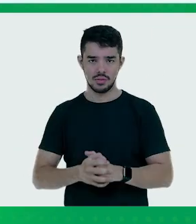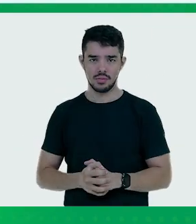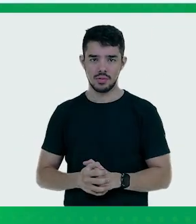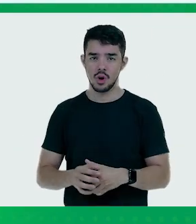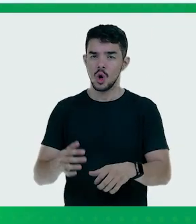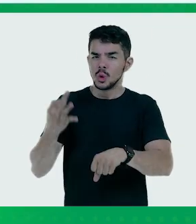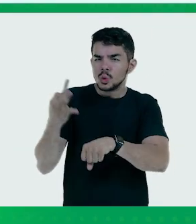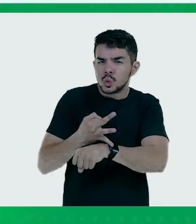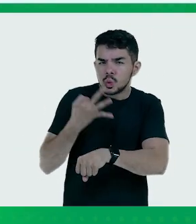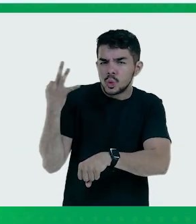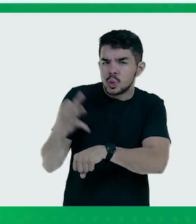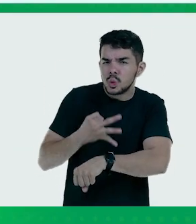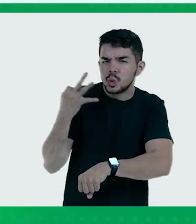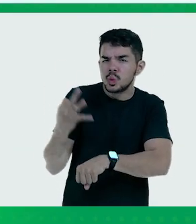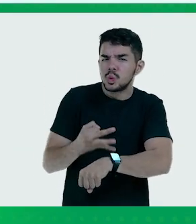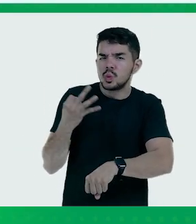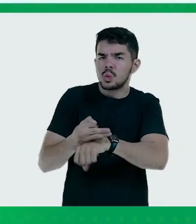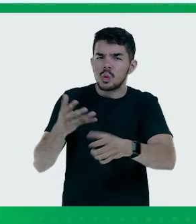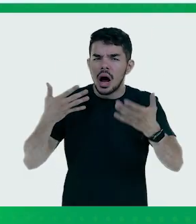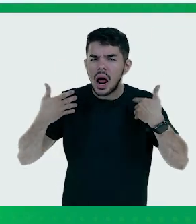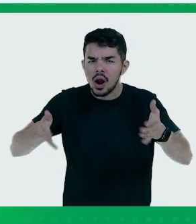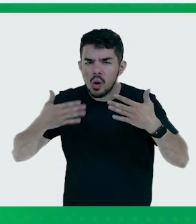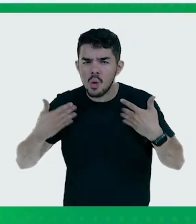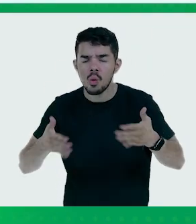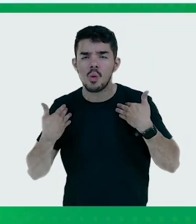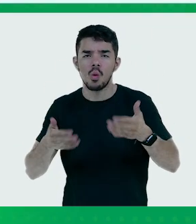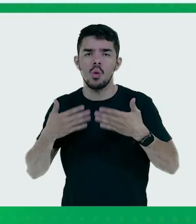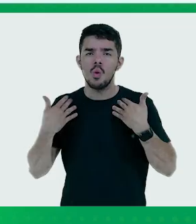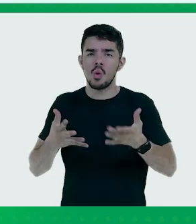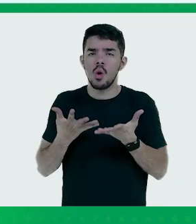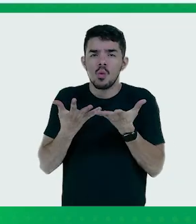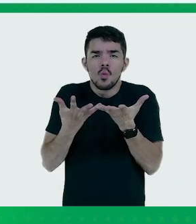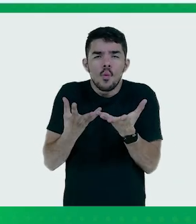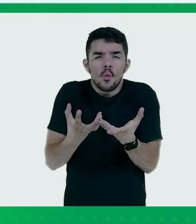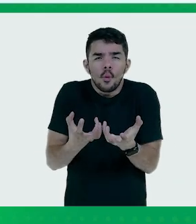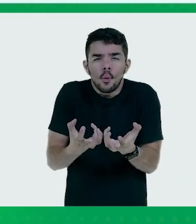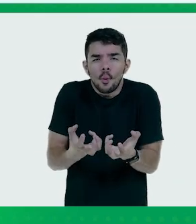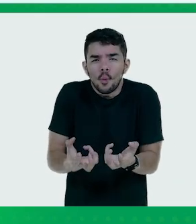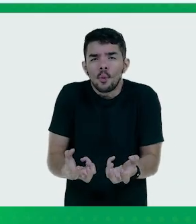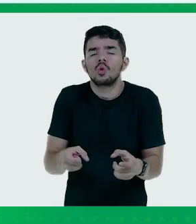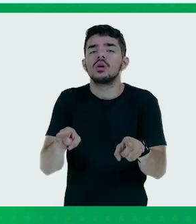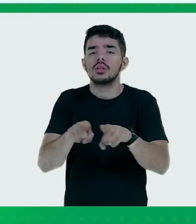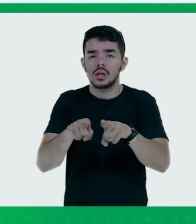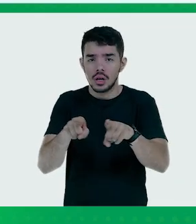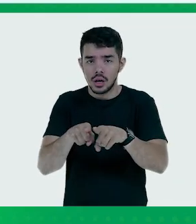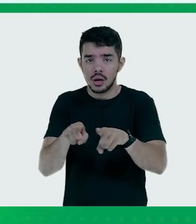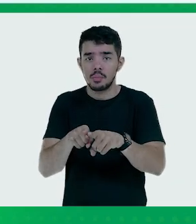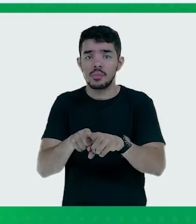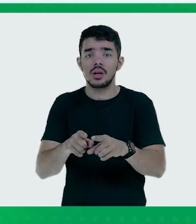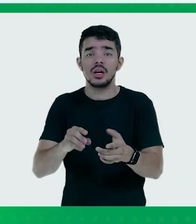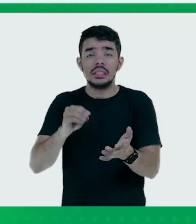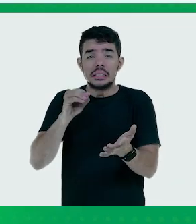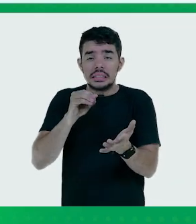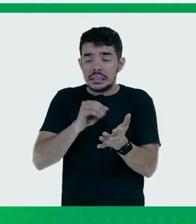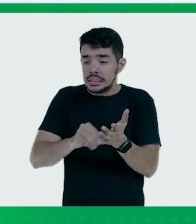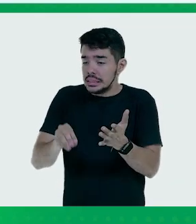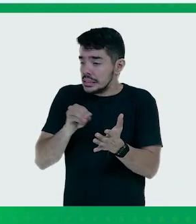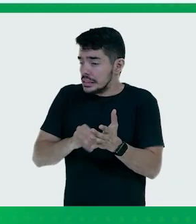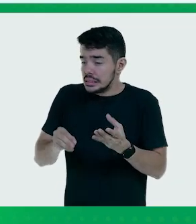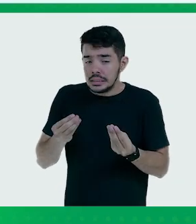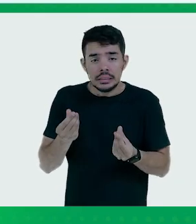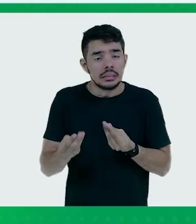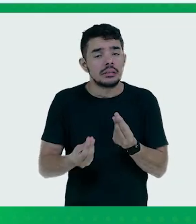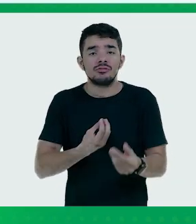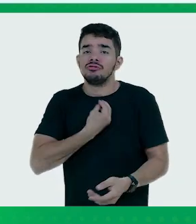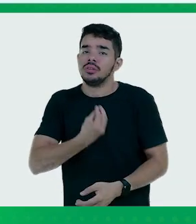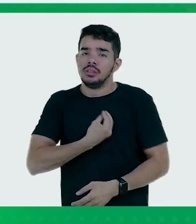suportando calores intensos, longas estiagens e a carência quase absoluta de meios